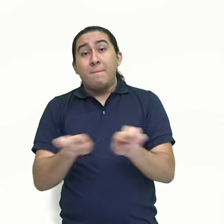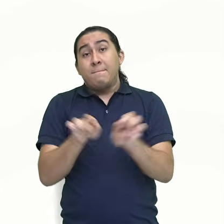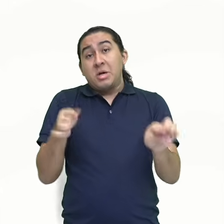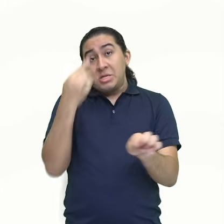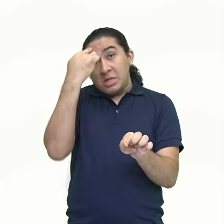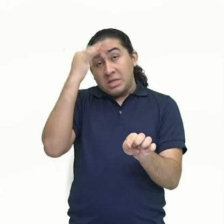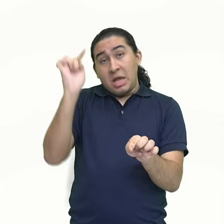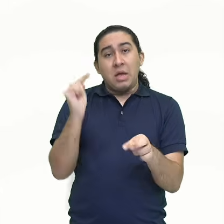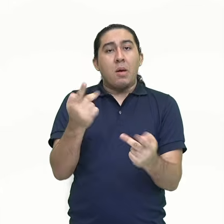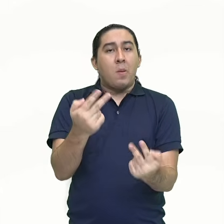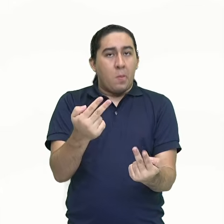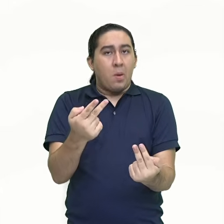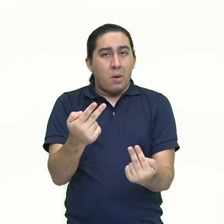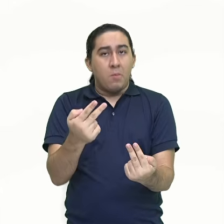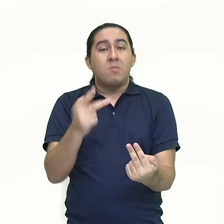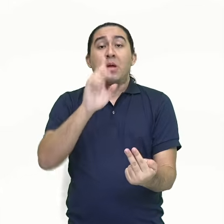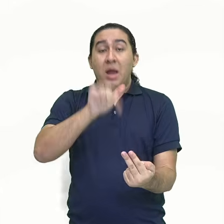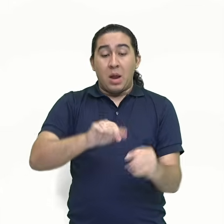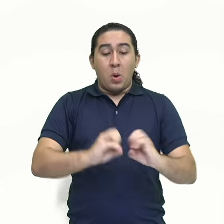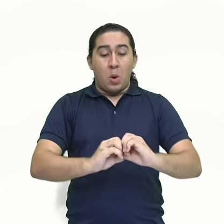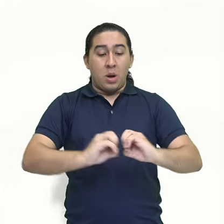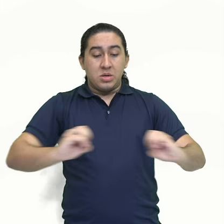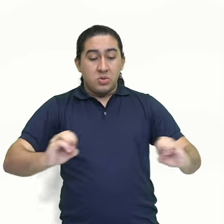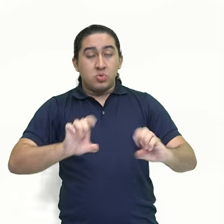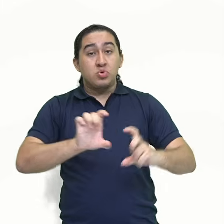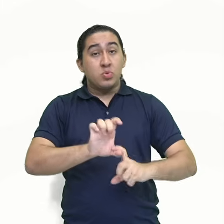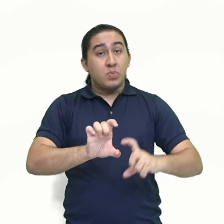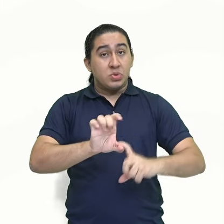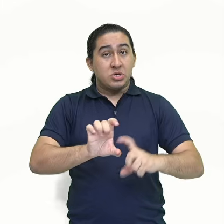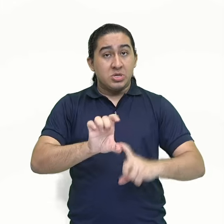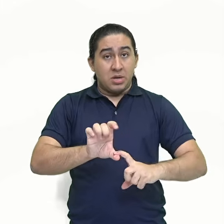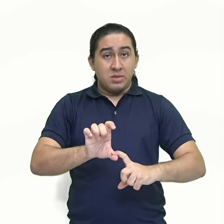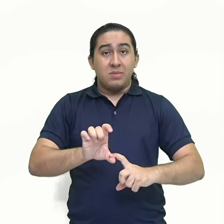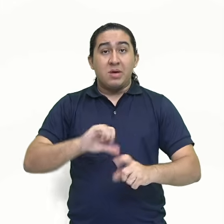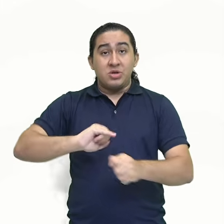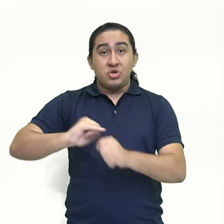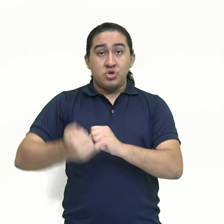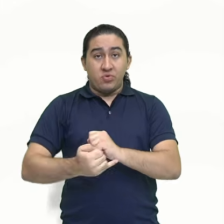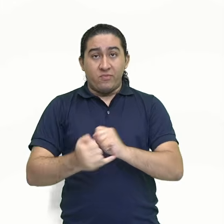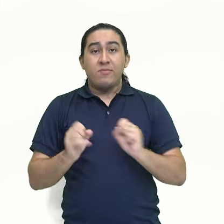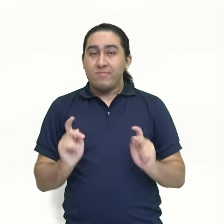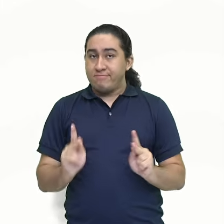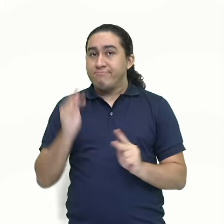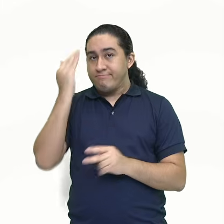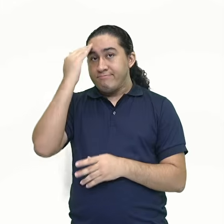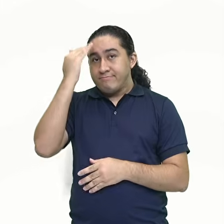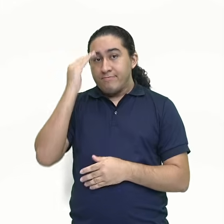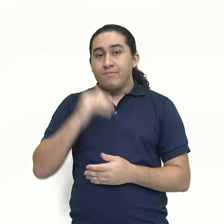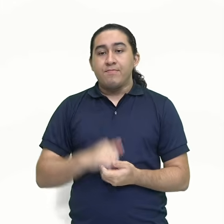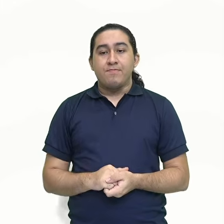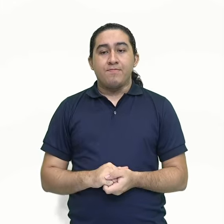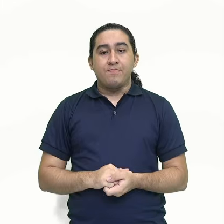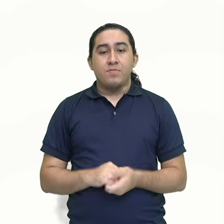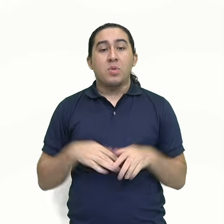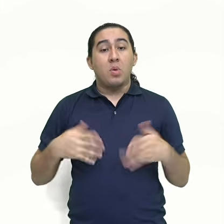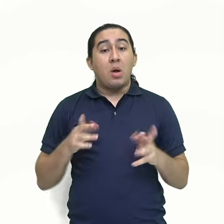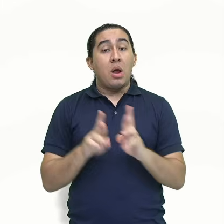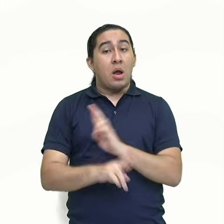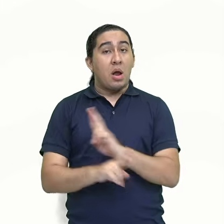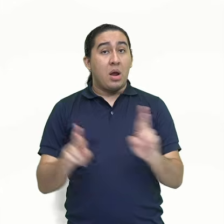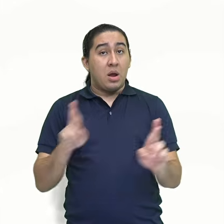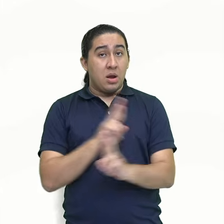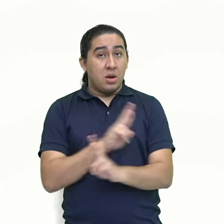uma oração subordinada adjetiva. Compreenderam qual é a relação da